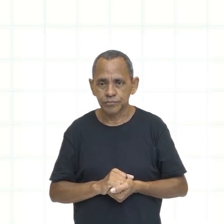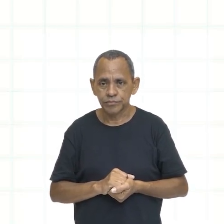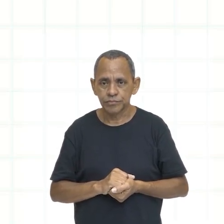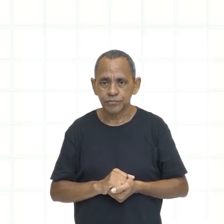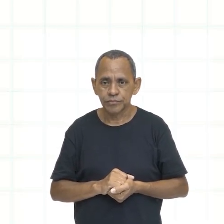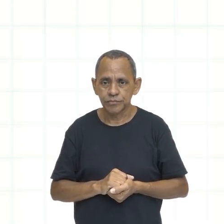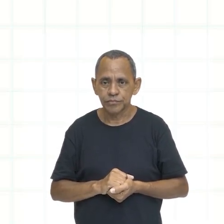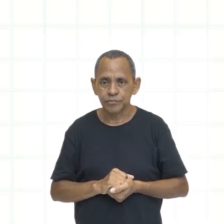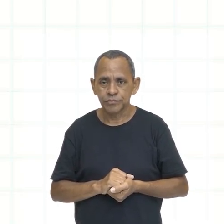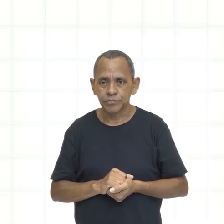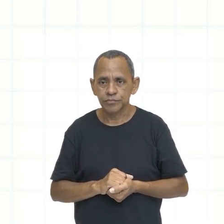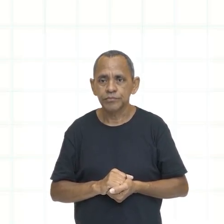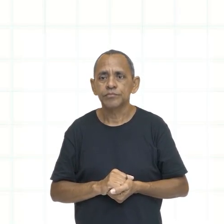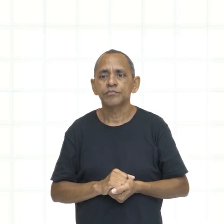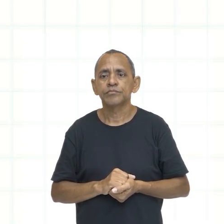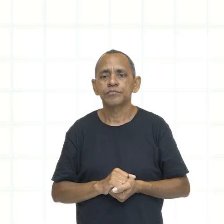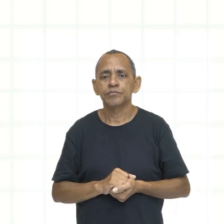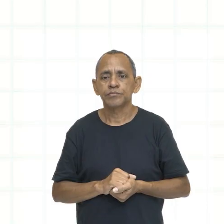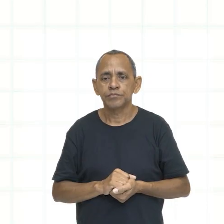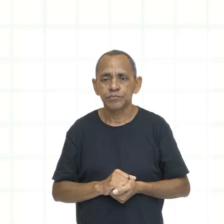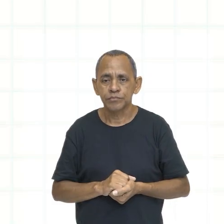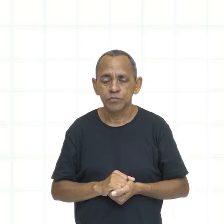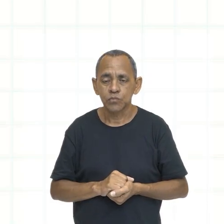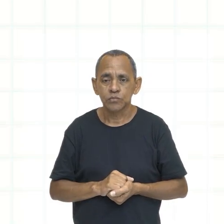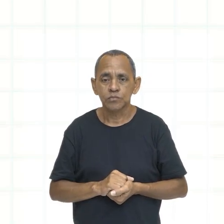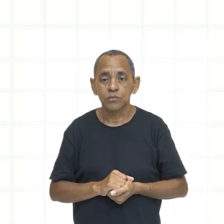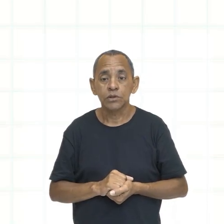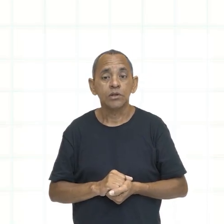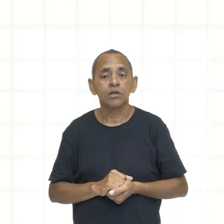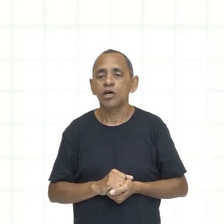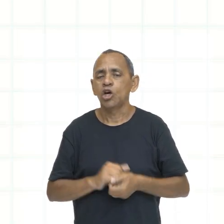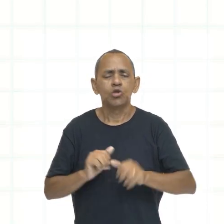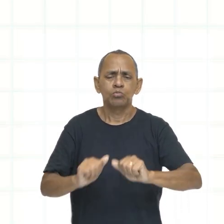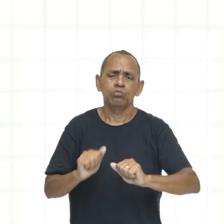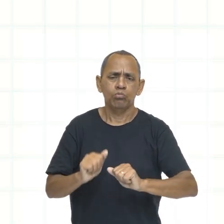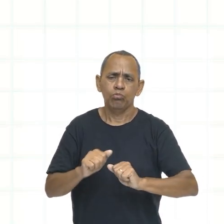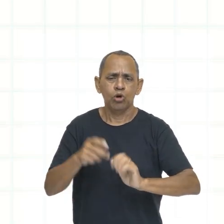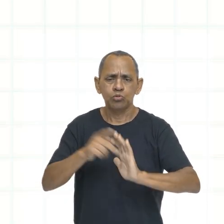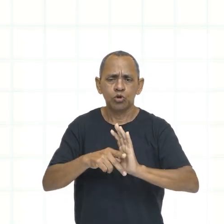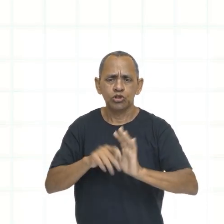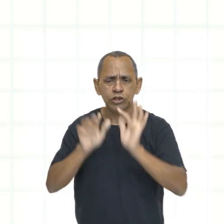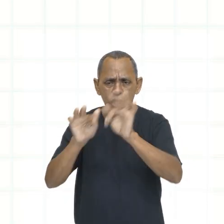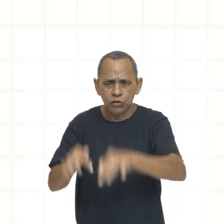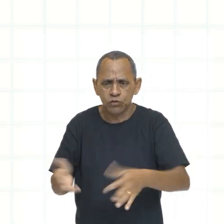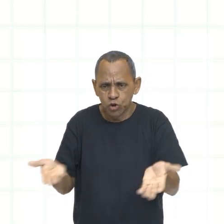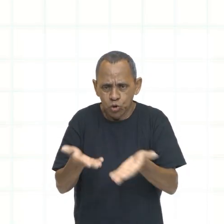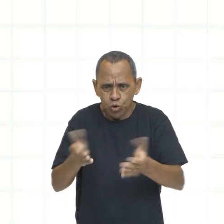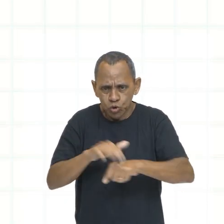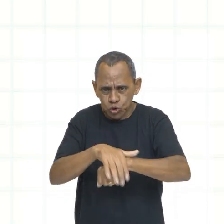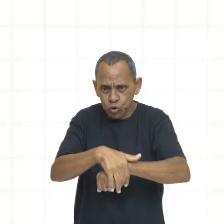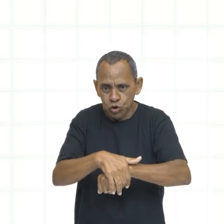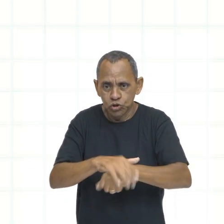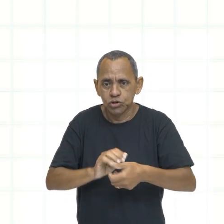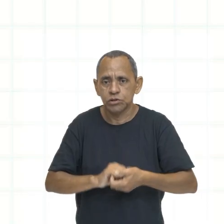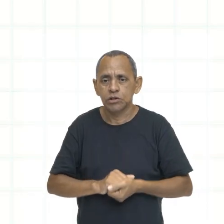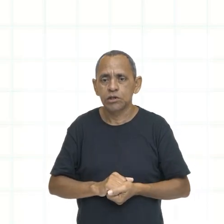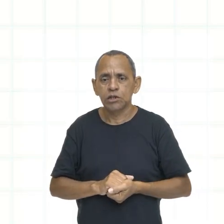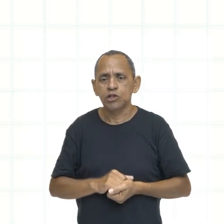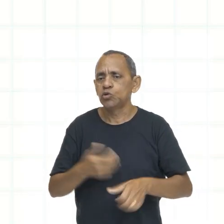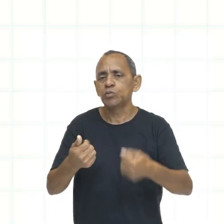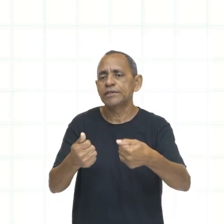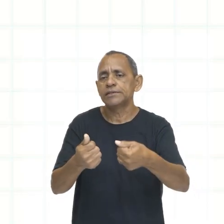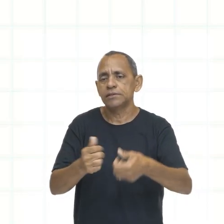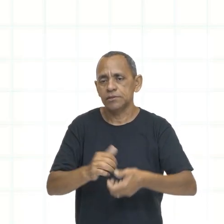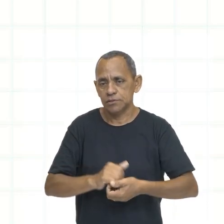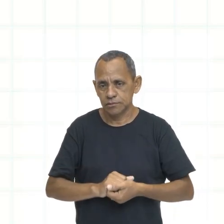tonight. I can work on it tomorrow. Eu não posso terminar o projeto essa noite. Eu não devo, eu não preciso,